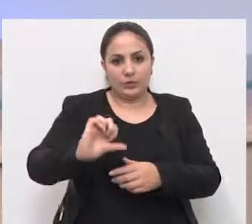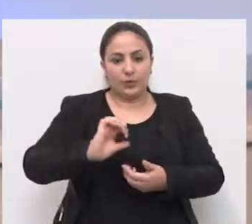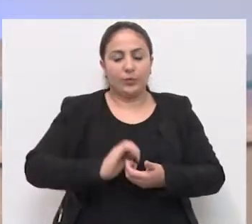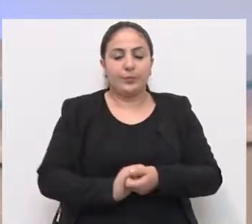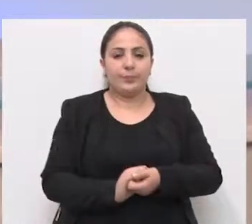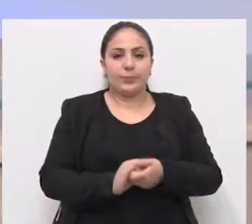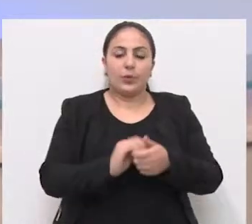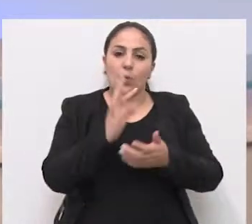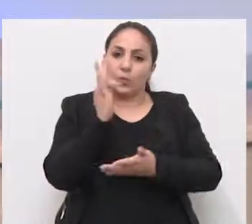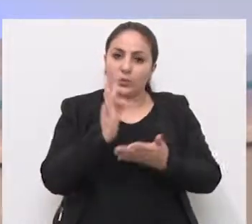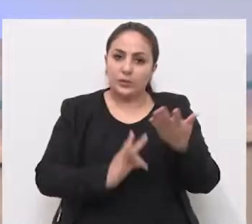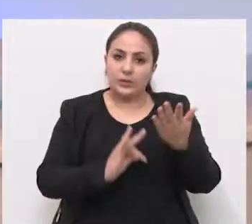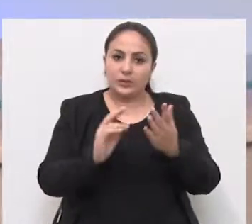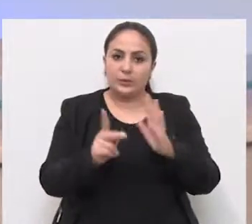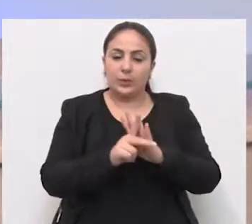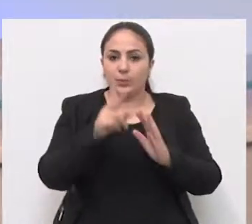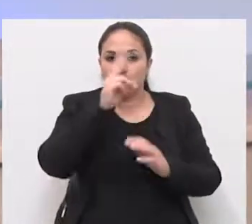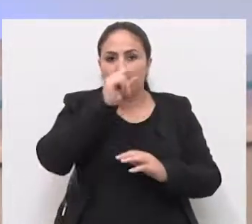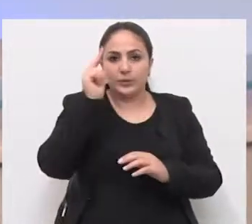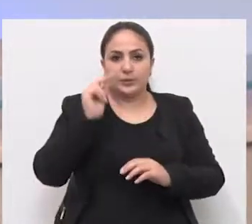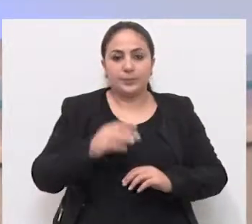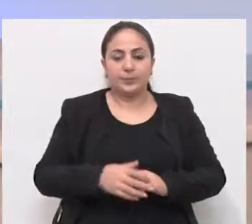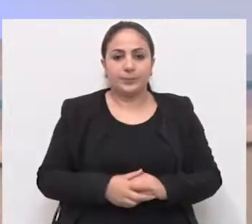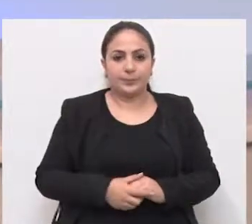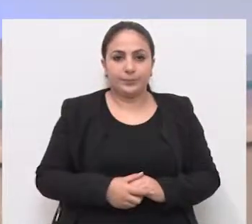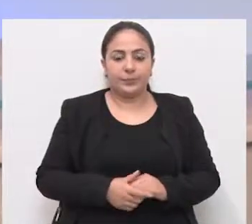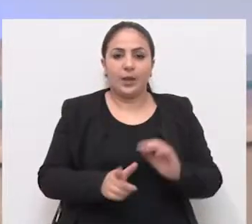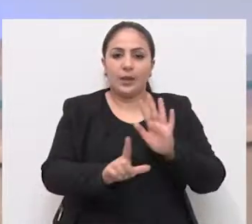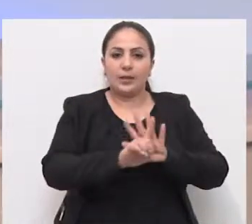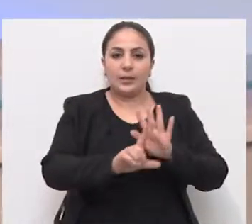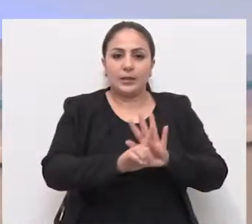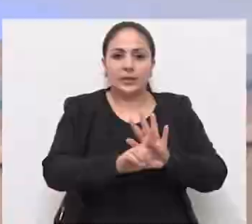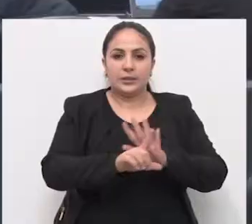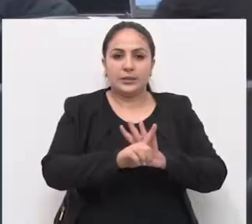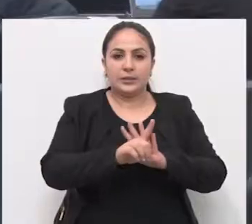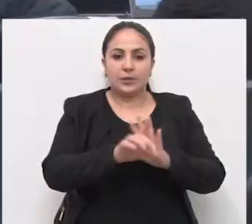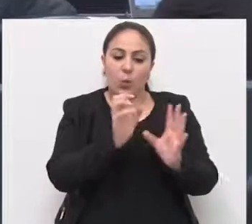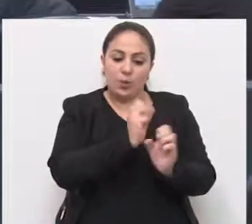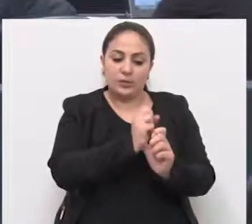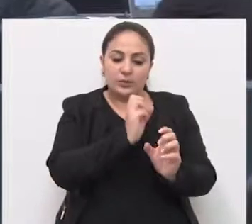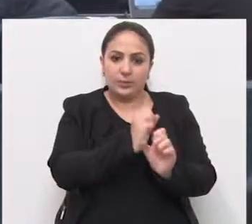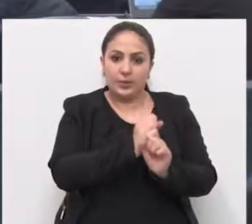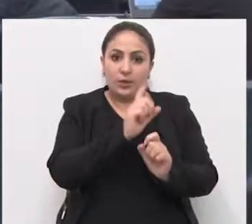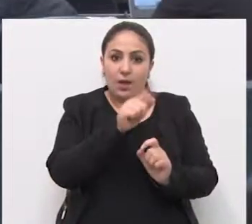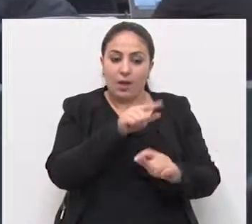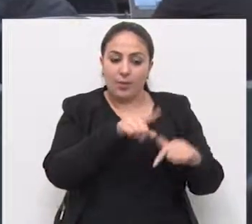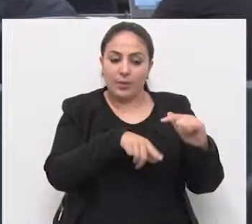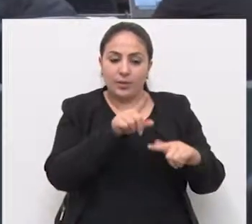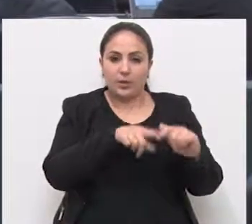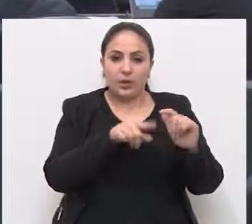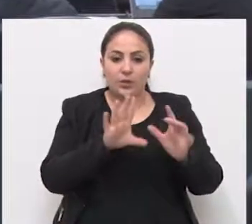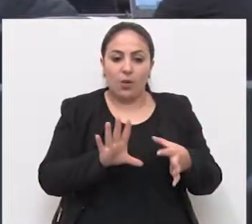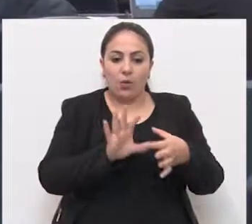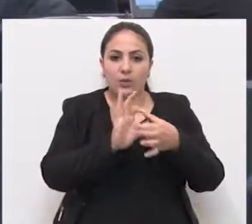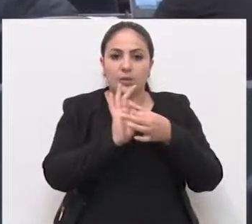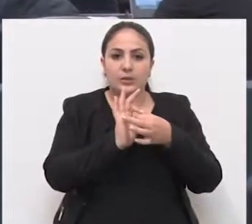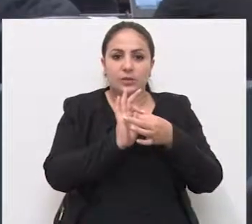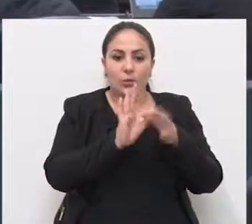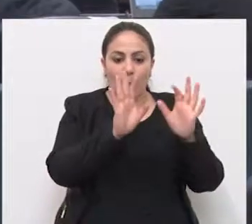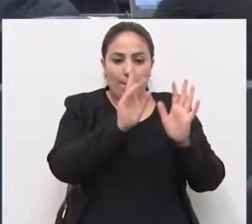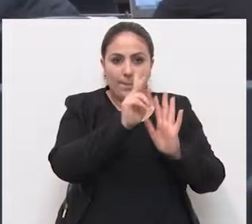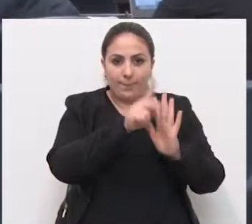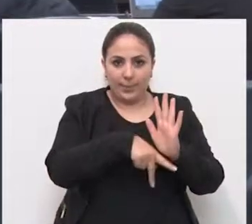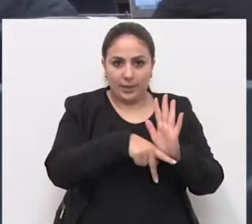de 2019. O texto é do Poder Executivo. A Lei de Diretrizes Orçamentárias é um instrumento